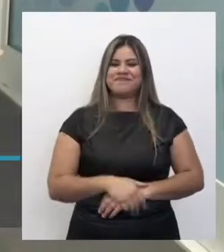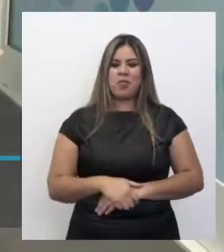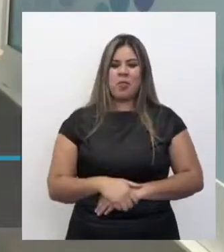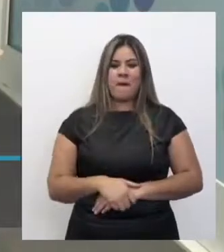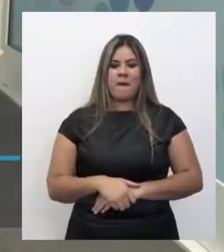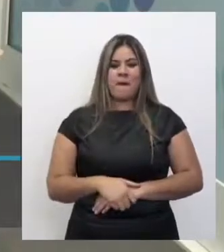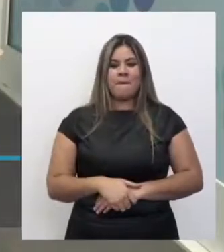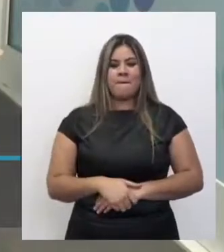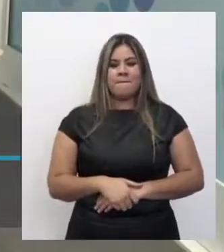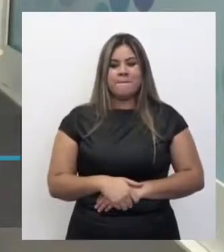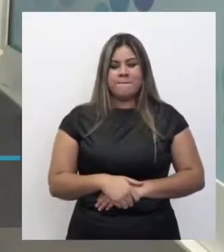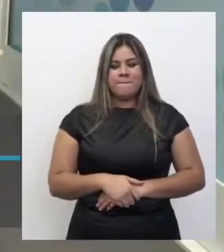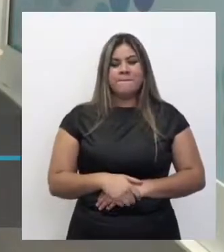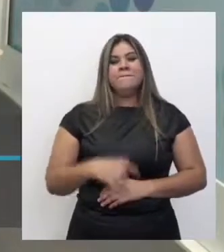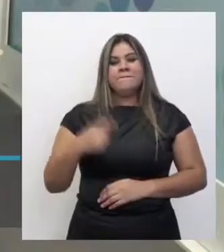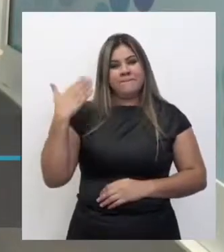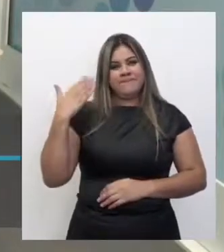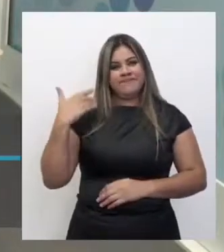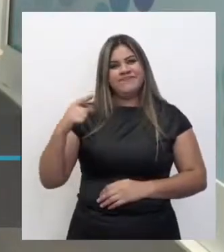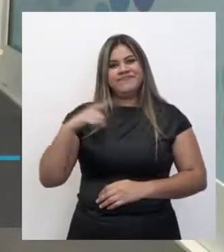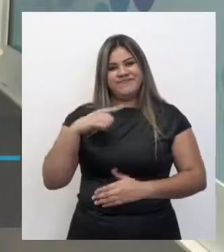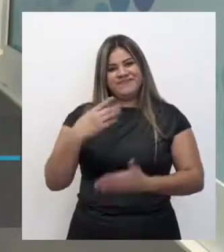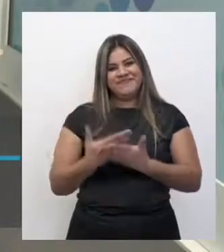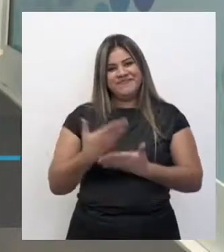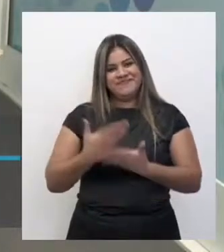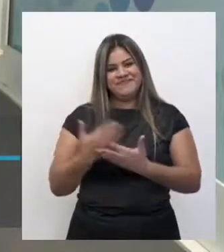aula, uma vez a gente fez na minha aula, de português também.